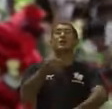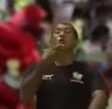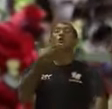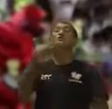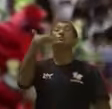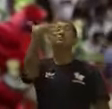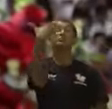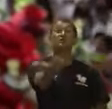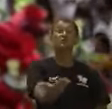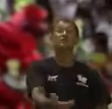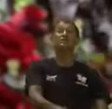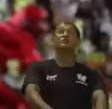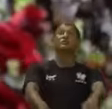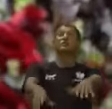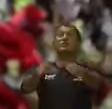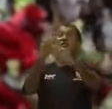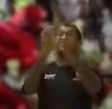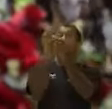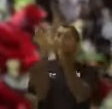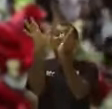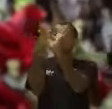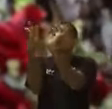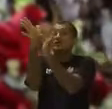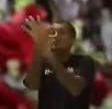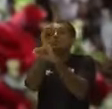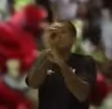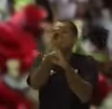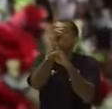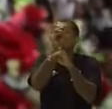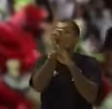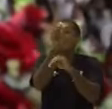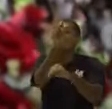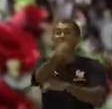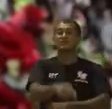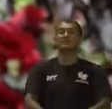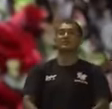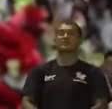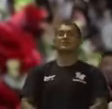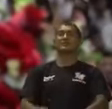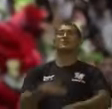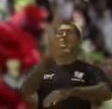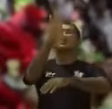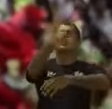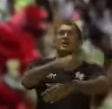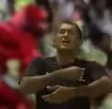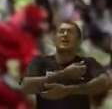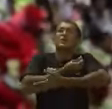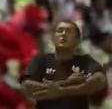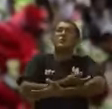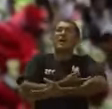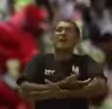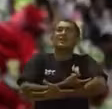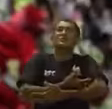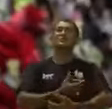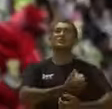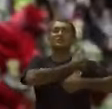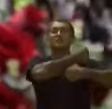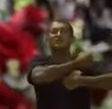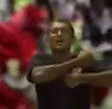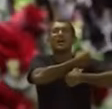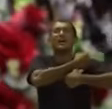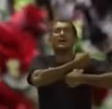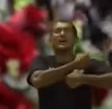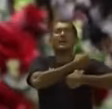agora: deixa-me eu cuidar de você, deixa-me eu te pegar nos meus braços, te carregar no meu colo